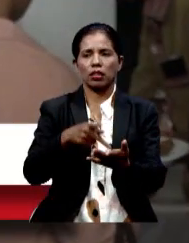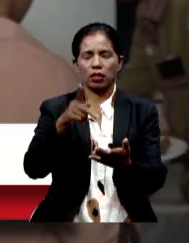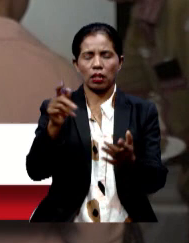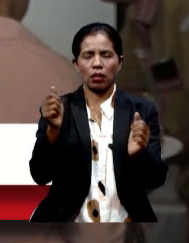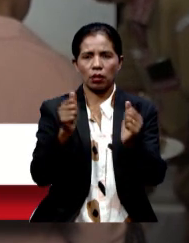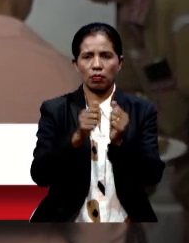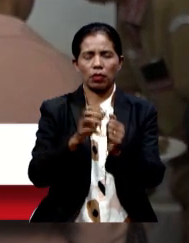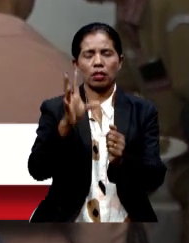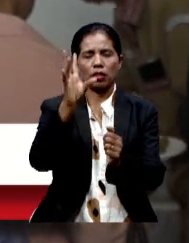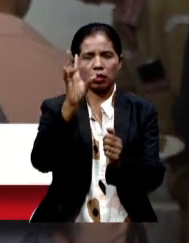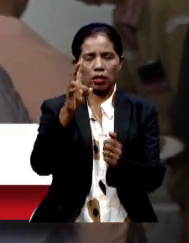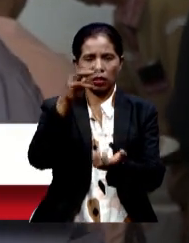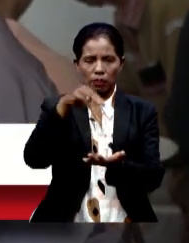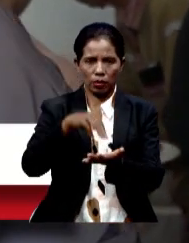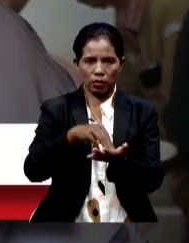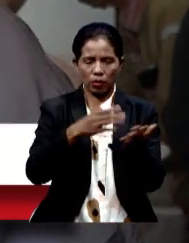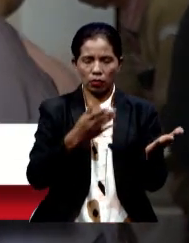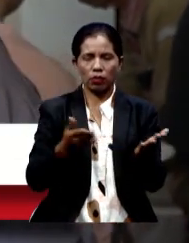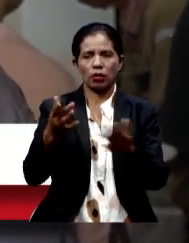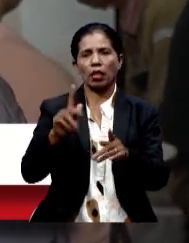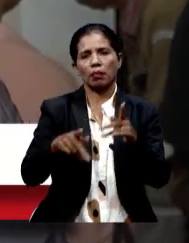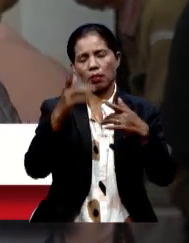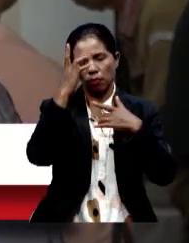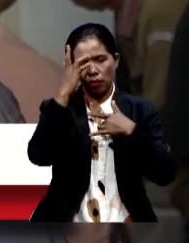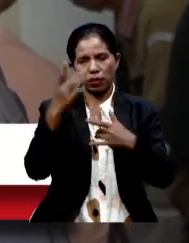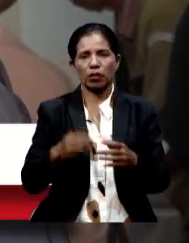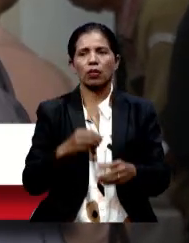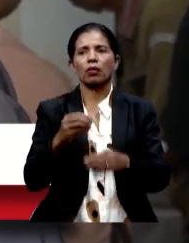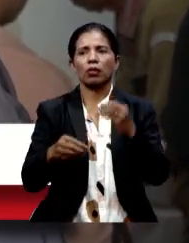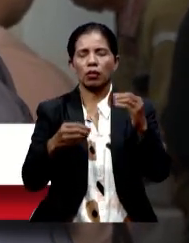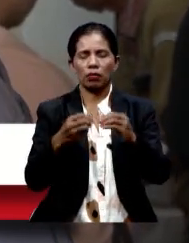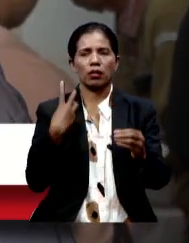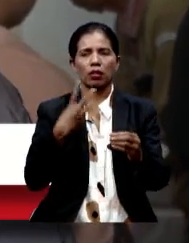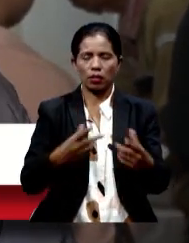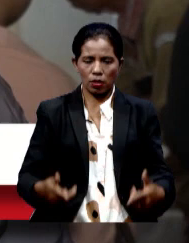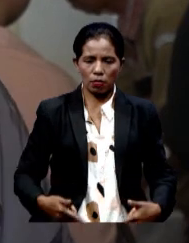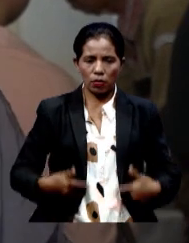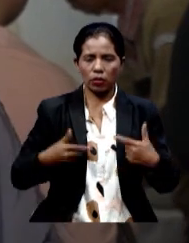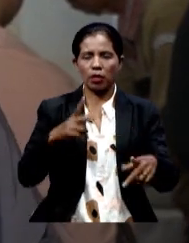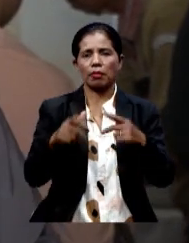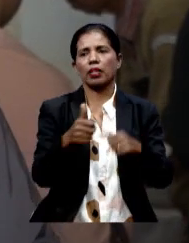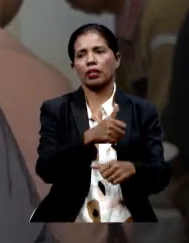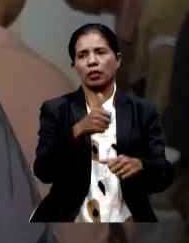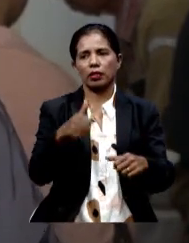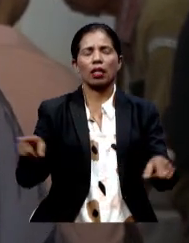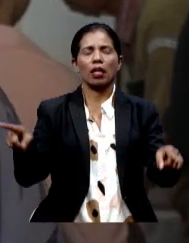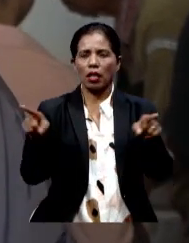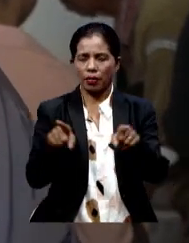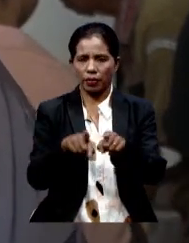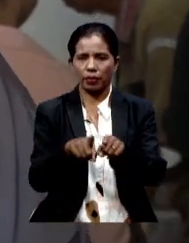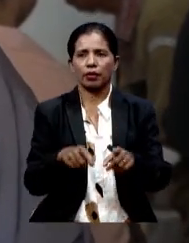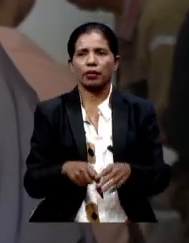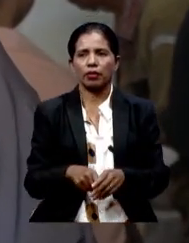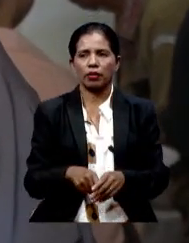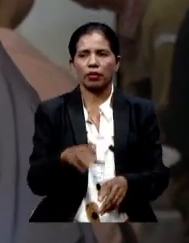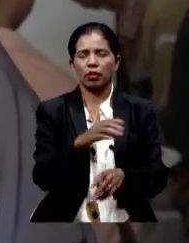milhões, bade transferência moras. Né significa que estilo moras é uma medida que nem, irané saímos hanesan